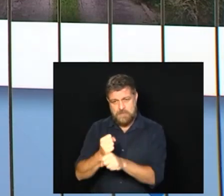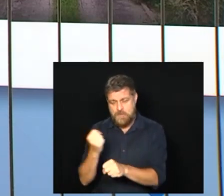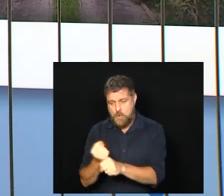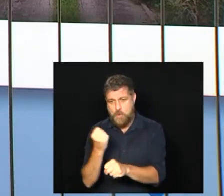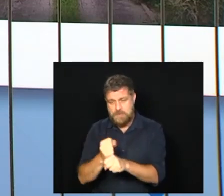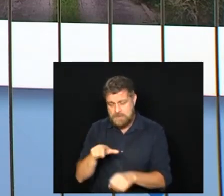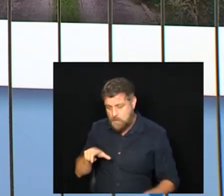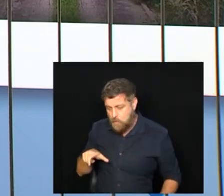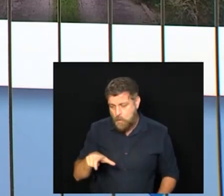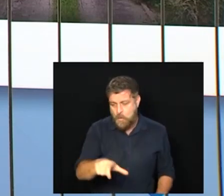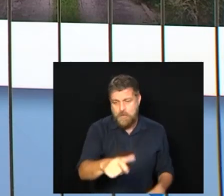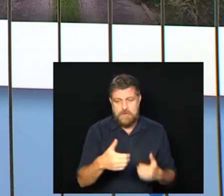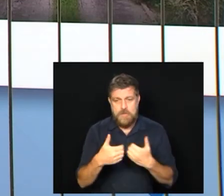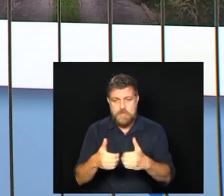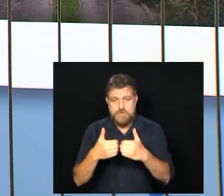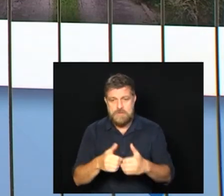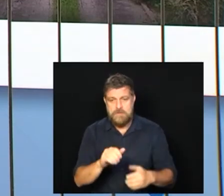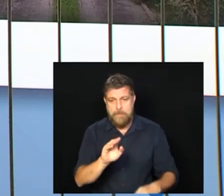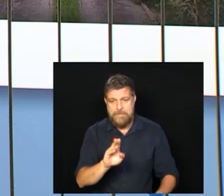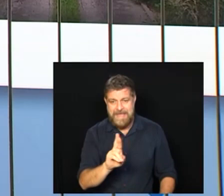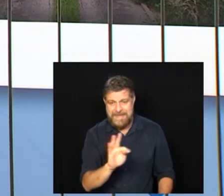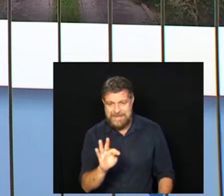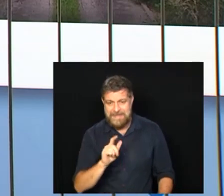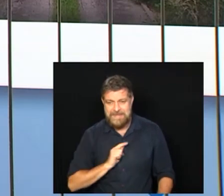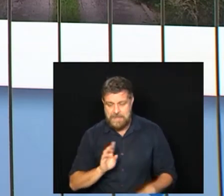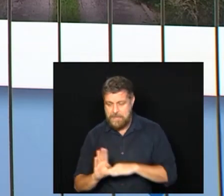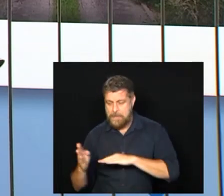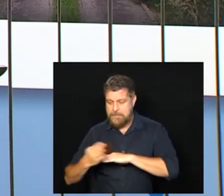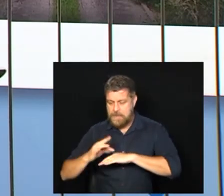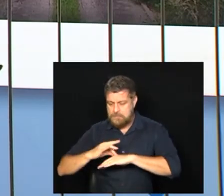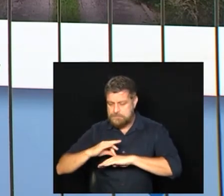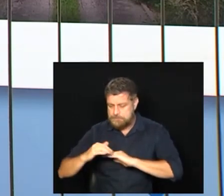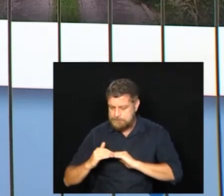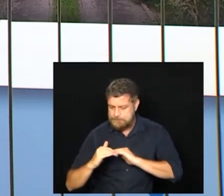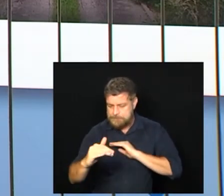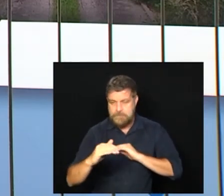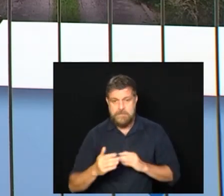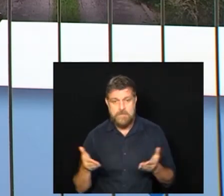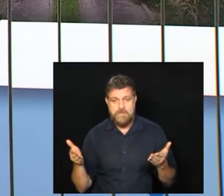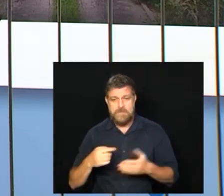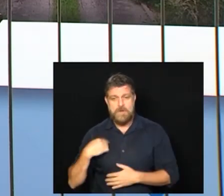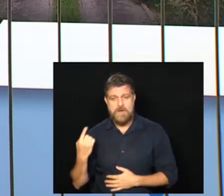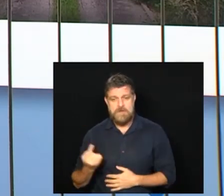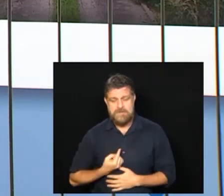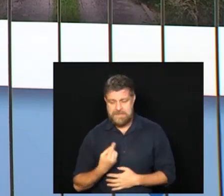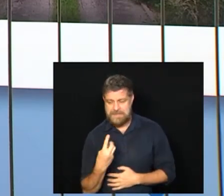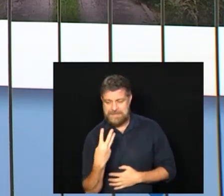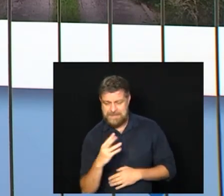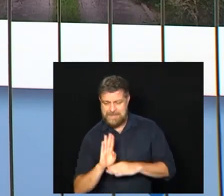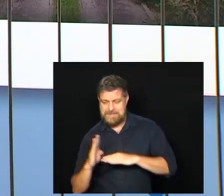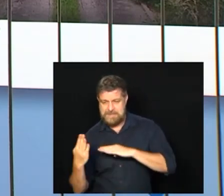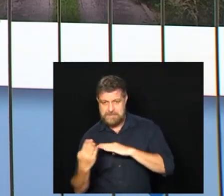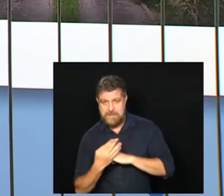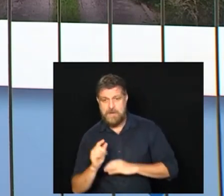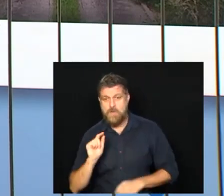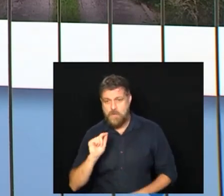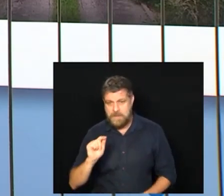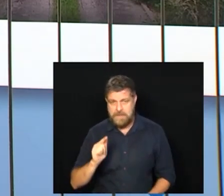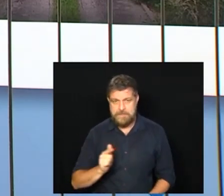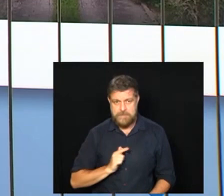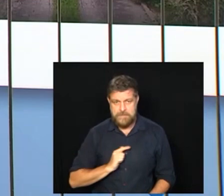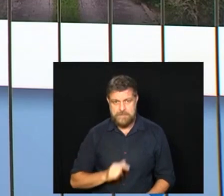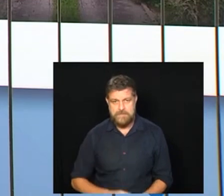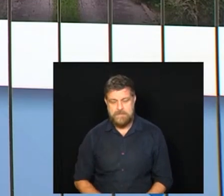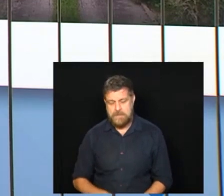do BRT e em recapeamento de bairros na cidade. Nós vamos falar agora dos 13 bairros beneficiados. São